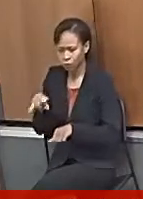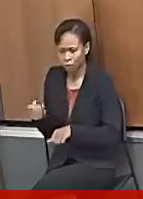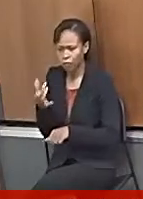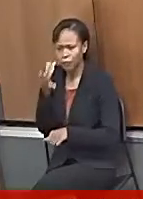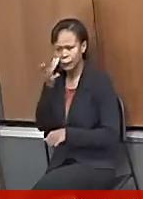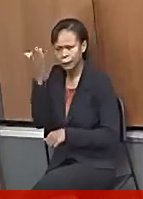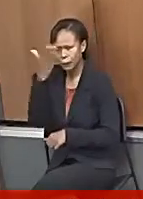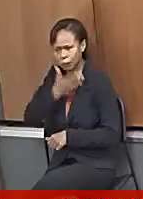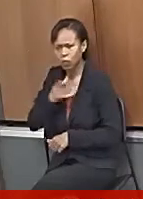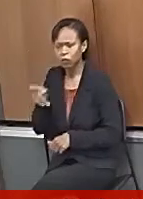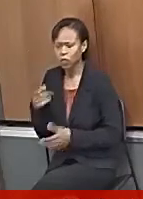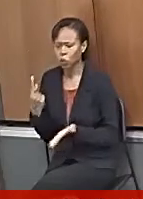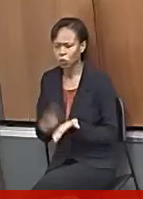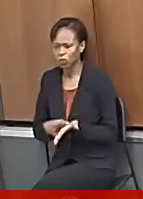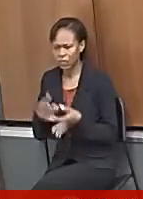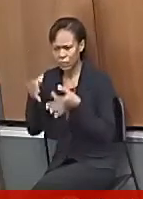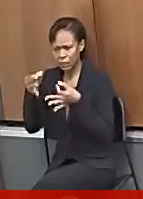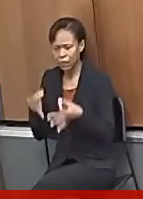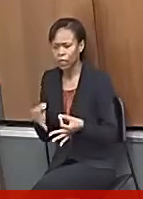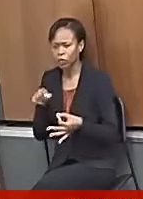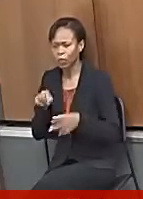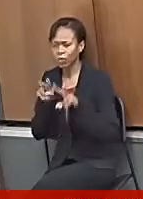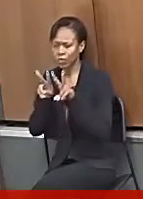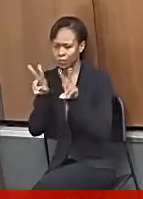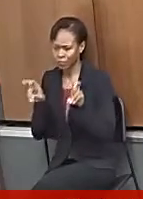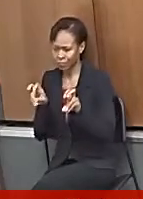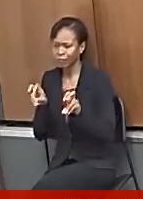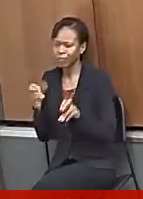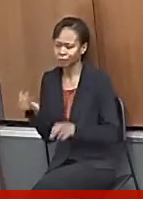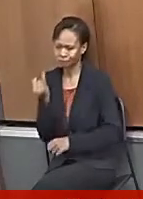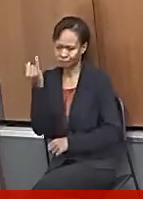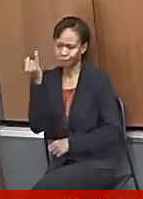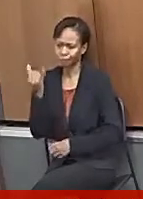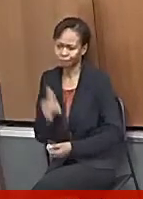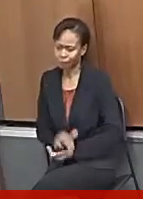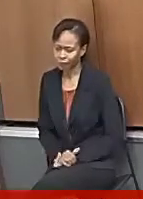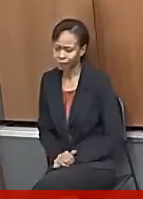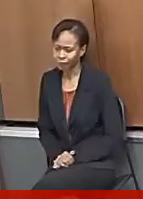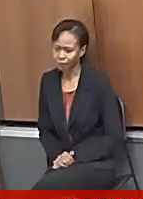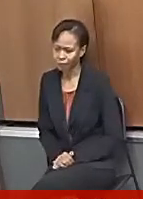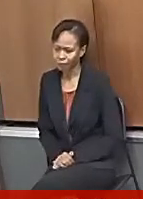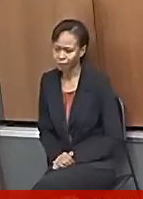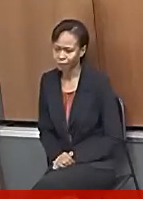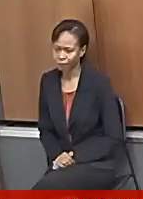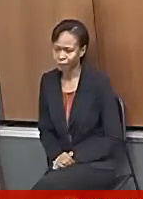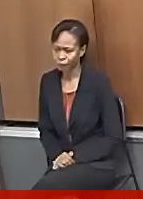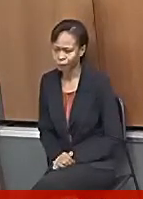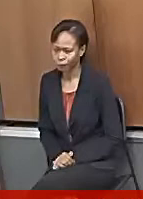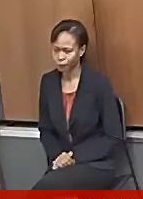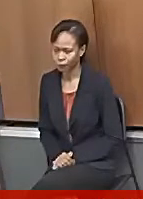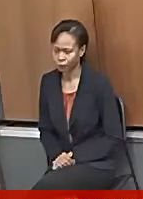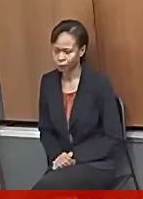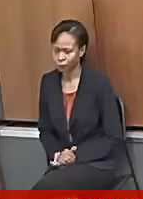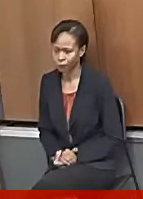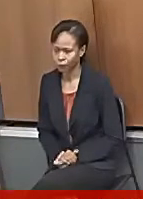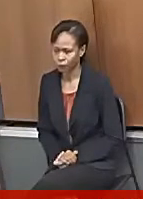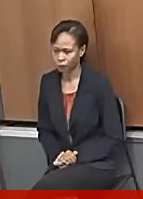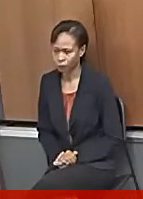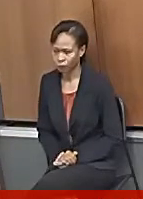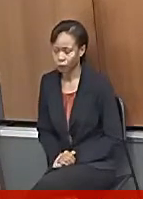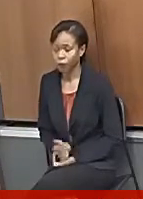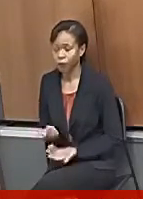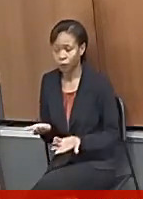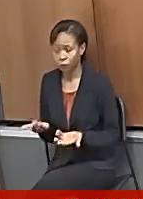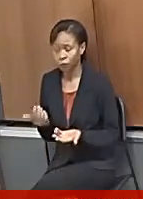o compromisso de vossa excelência com esse tema tão caro obrigado sob questão de eu